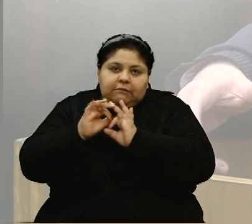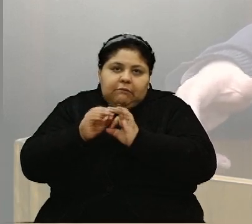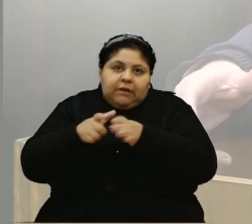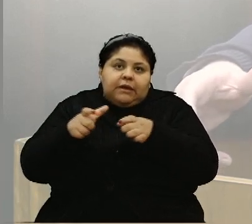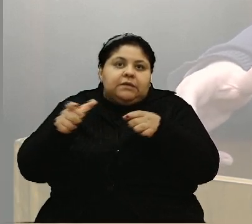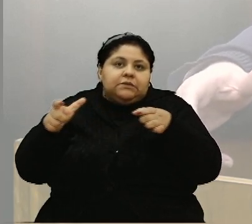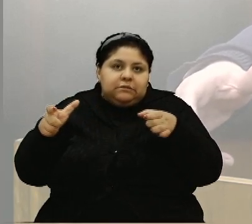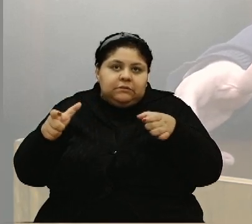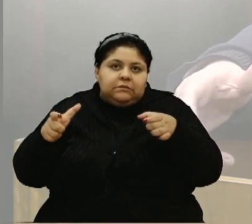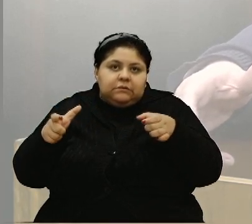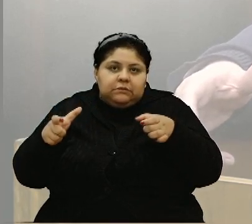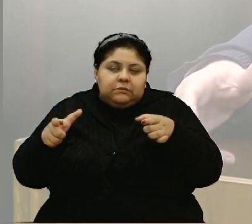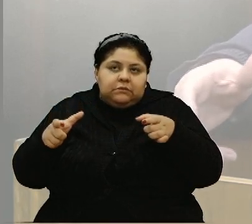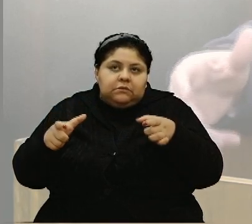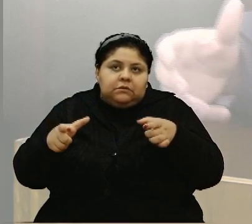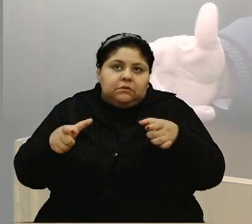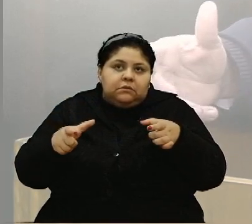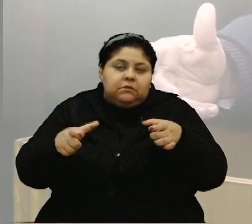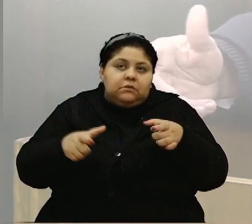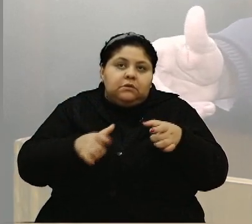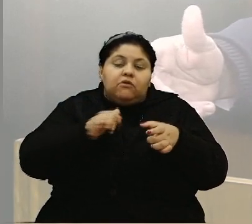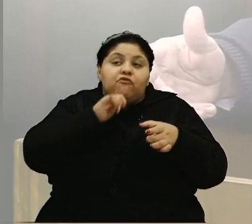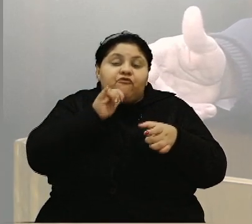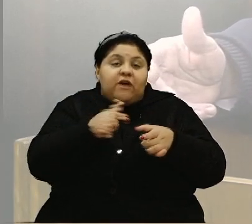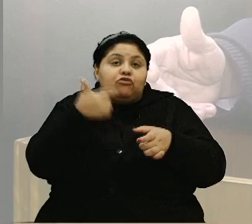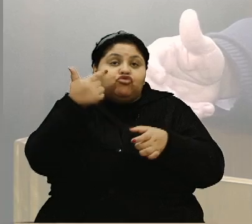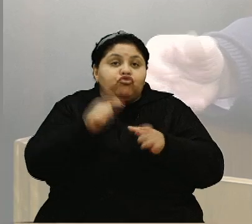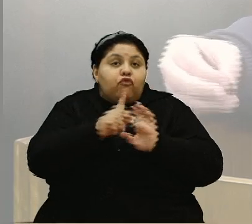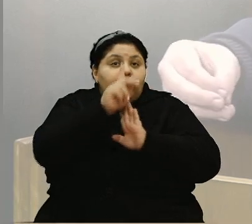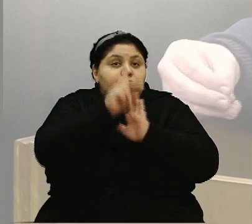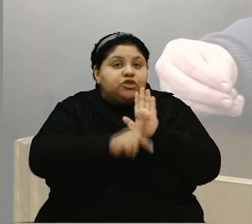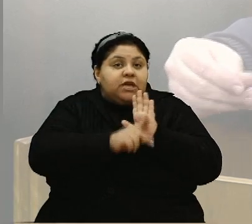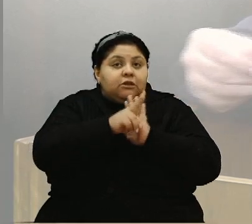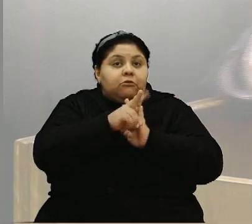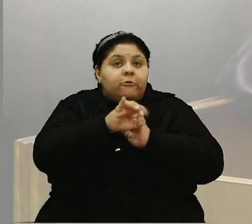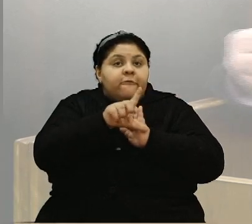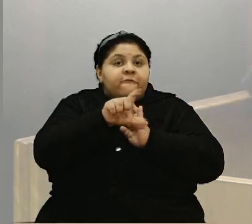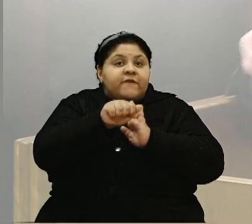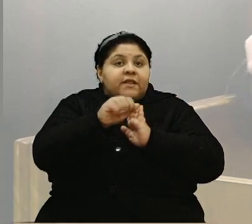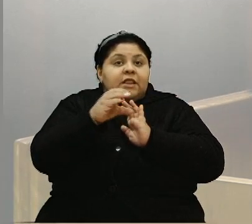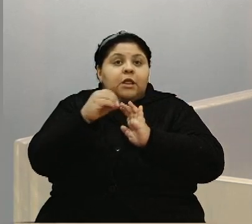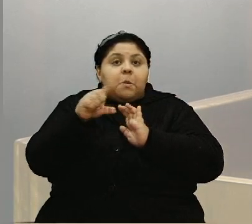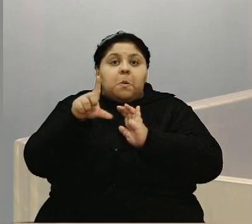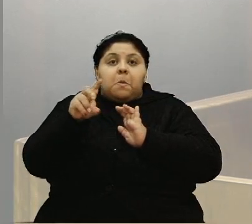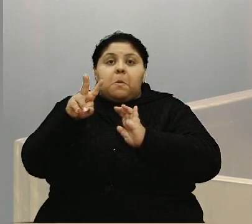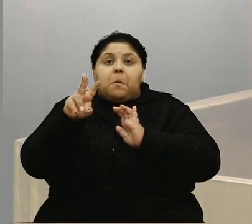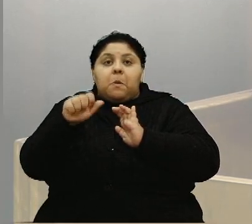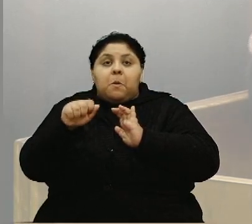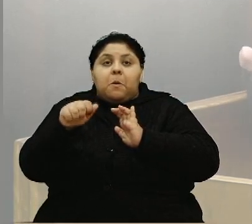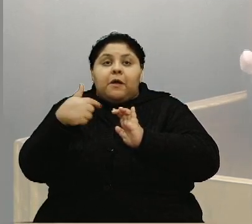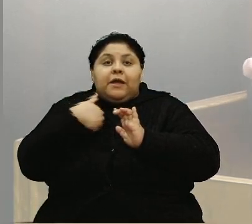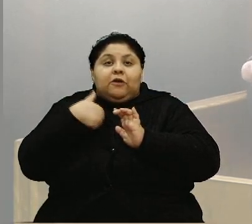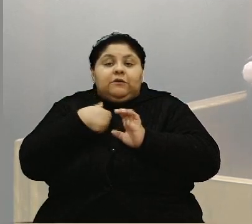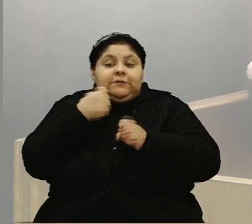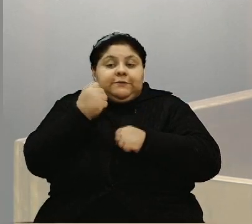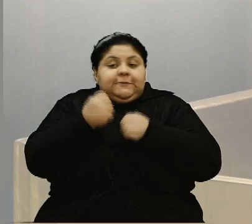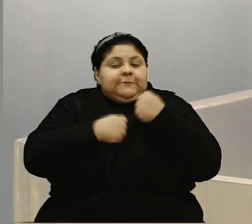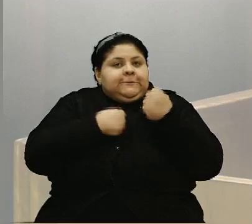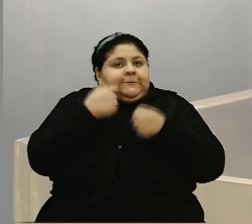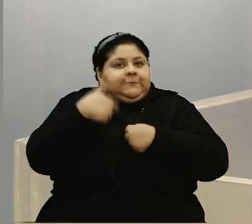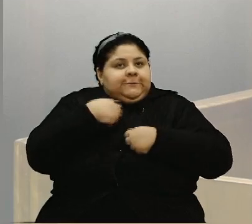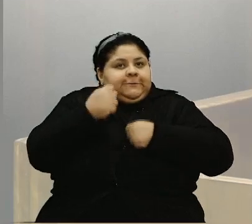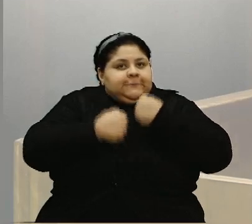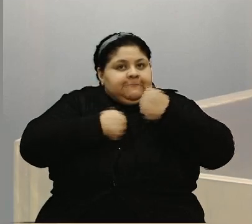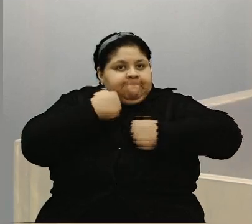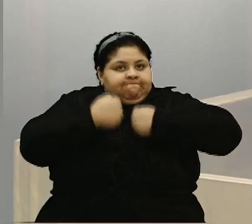aí ressuscita o projeto de Vila Oliva. Então, está me batendo uma espécie de angústia, uma